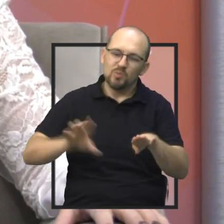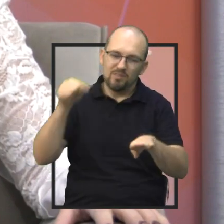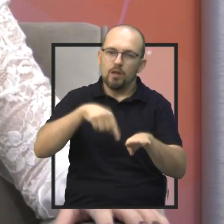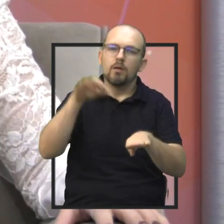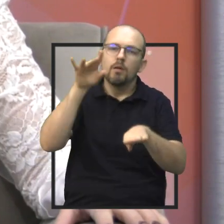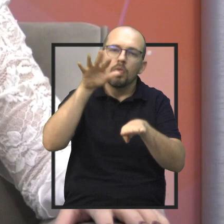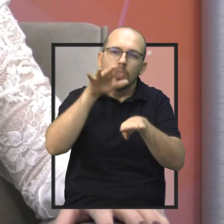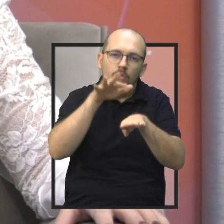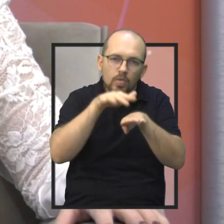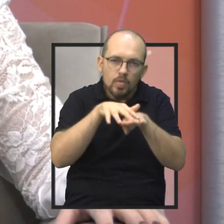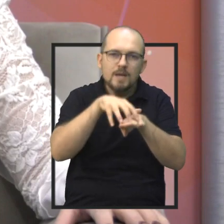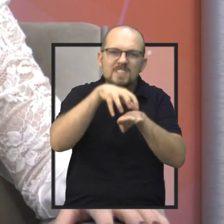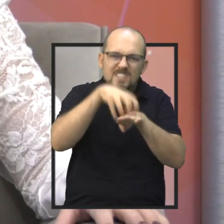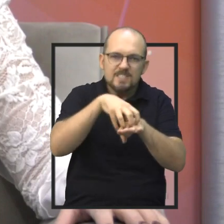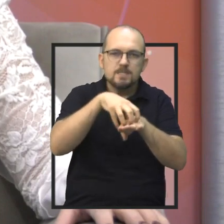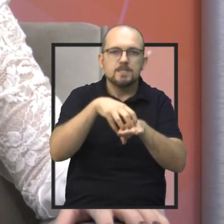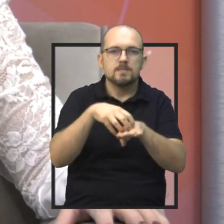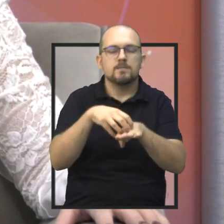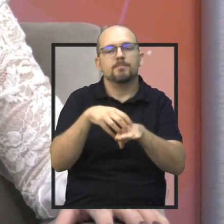cortinas,